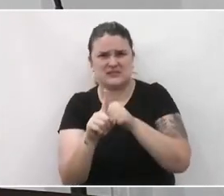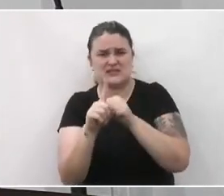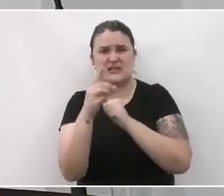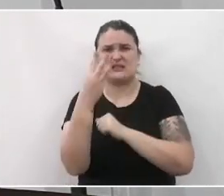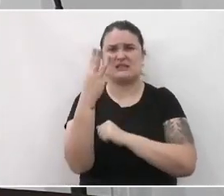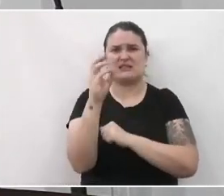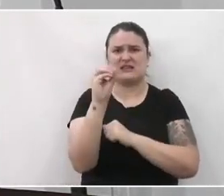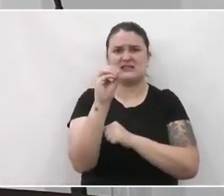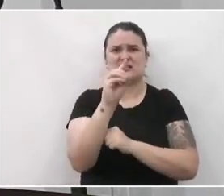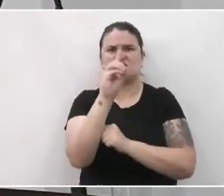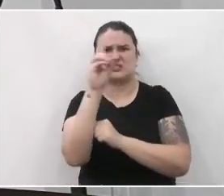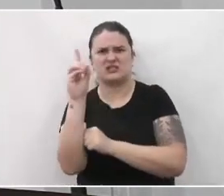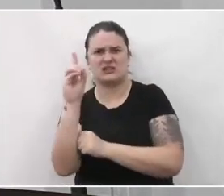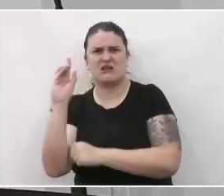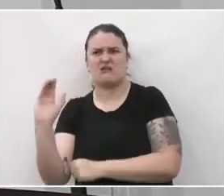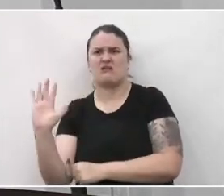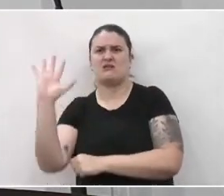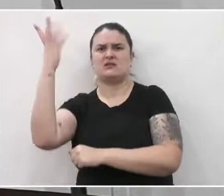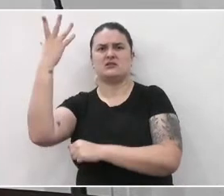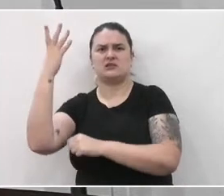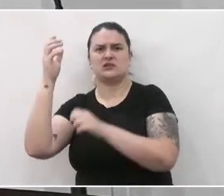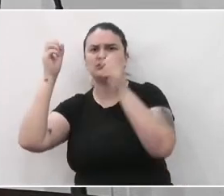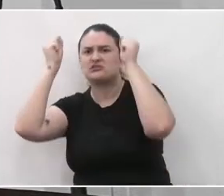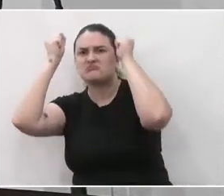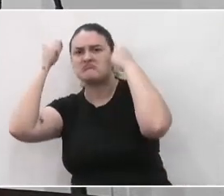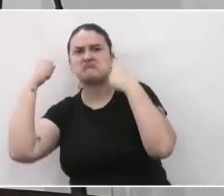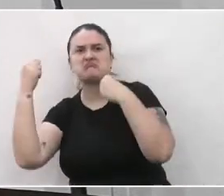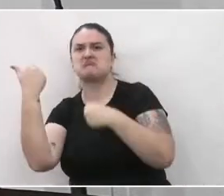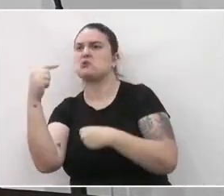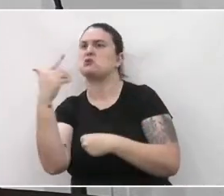dias que aconteceu isso em Chapecó, não tem em lugar